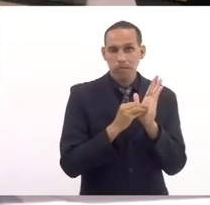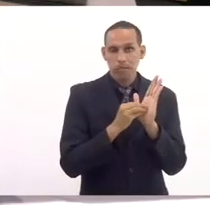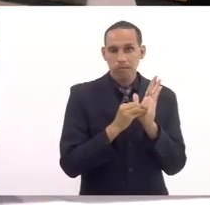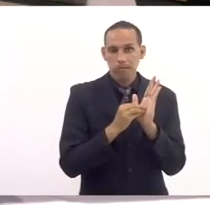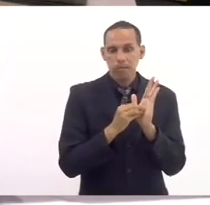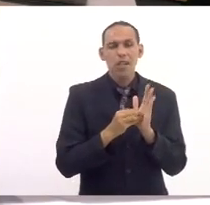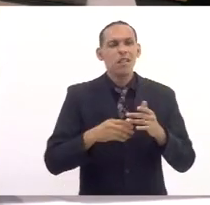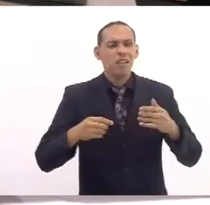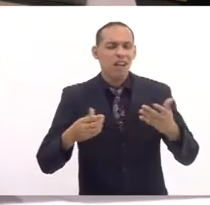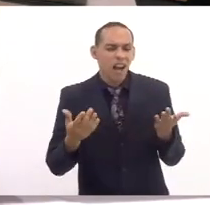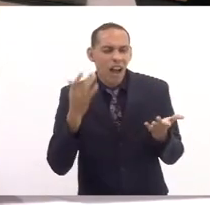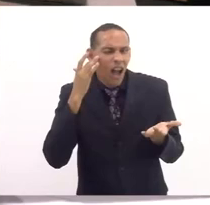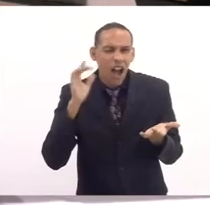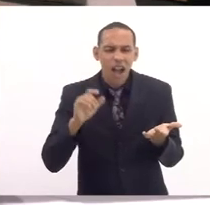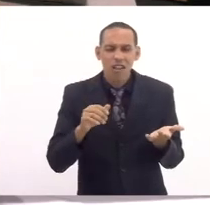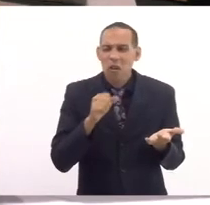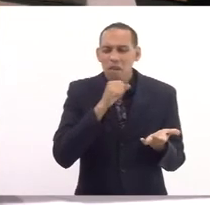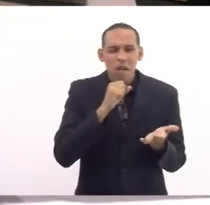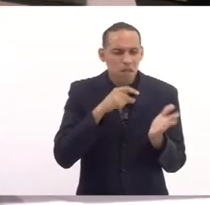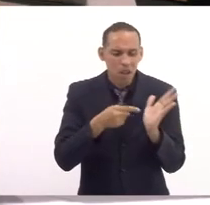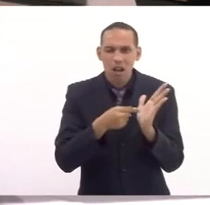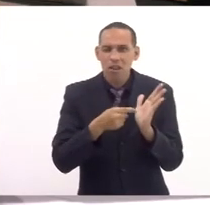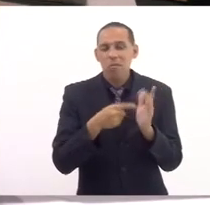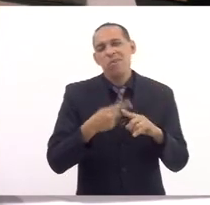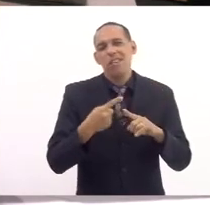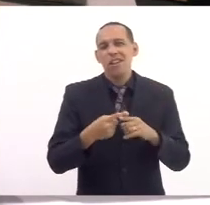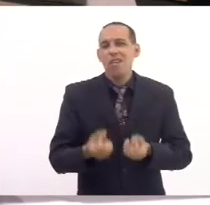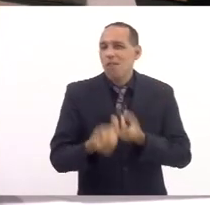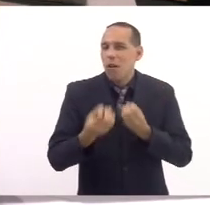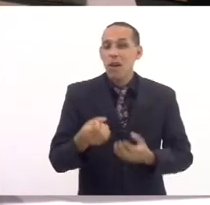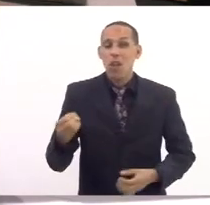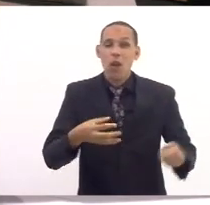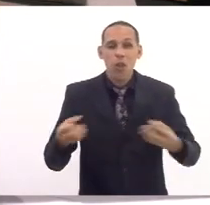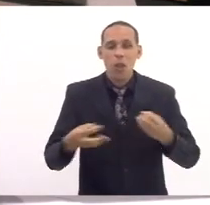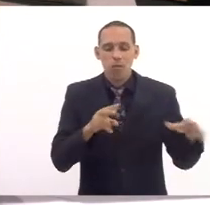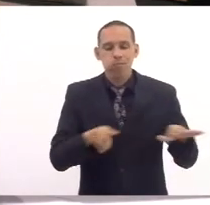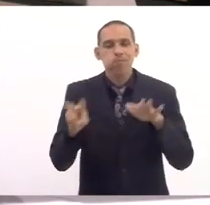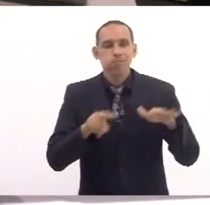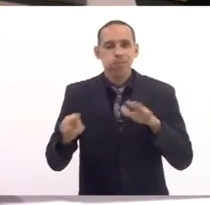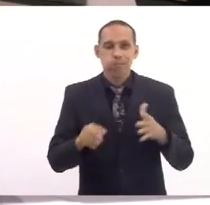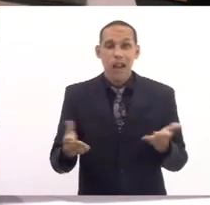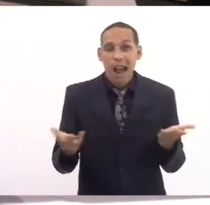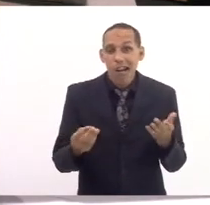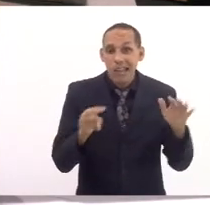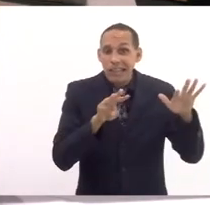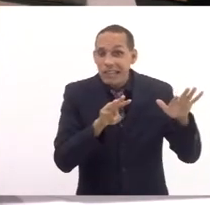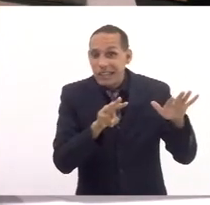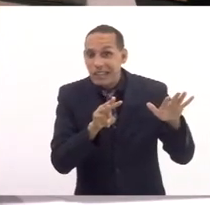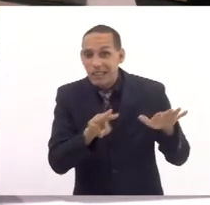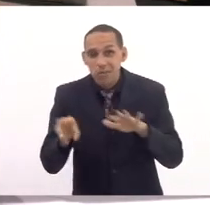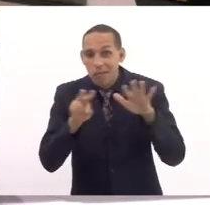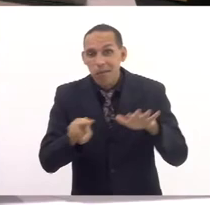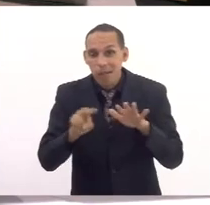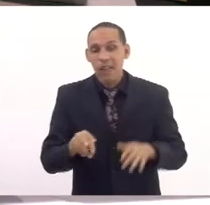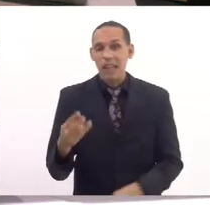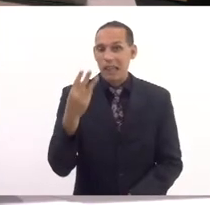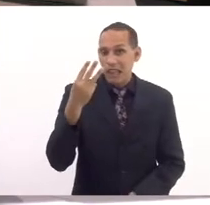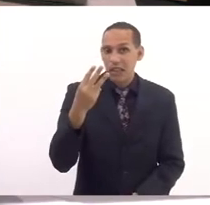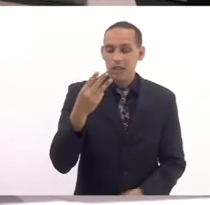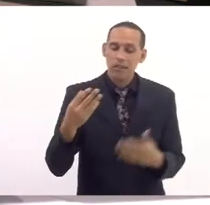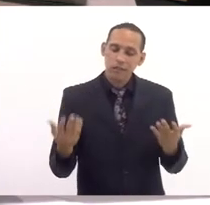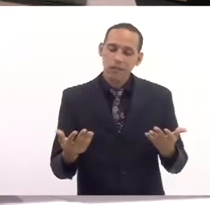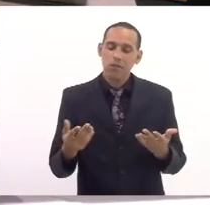Deve haver uma desatualização, porque isso ocorre toda semana, então, como já temos aí mais de 3 semanas, a gente pode encaminhar uma atualização. E